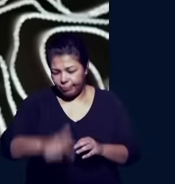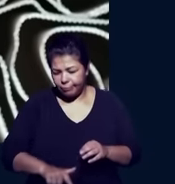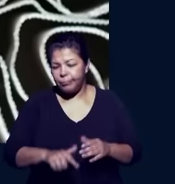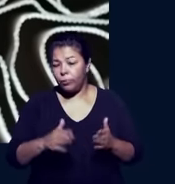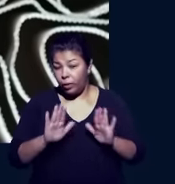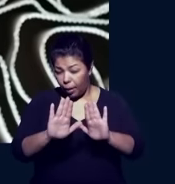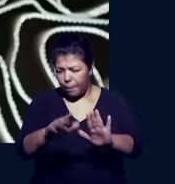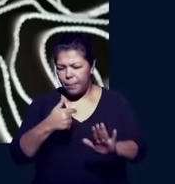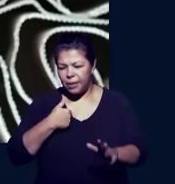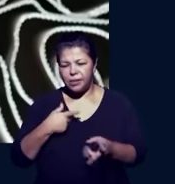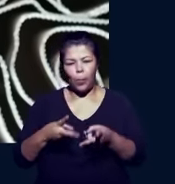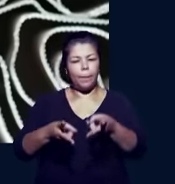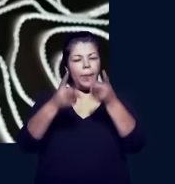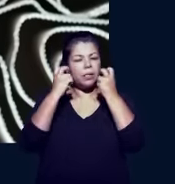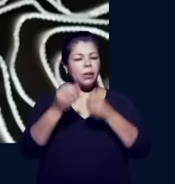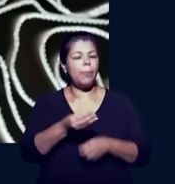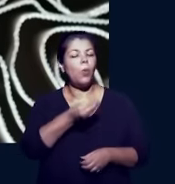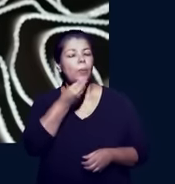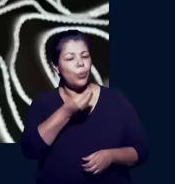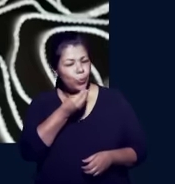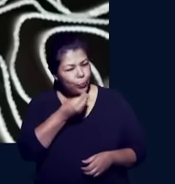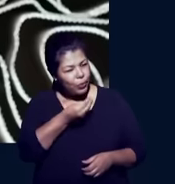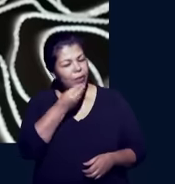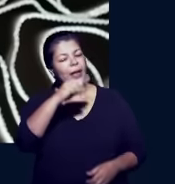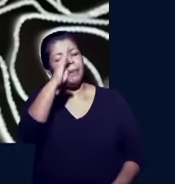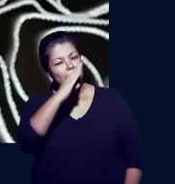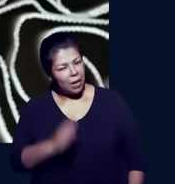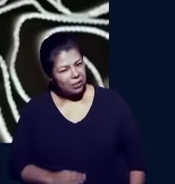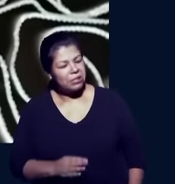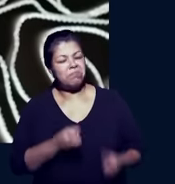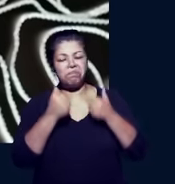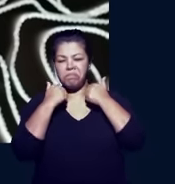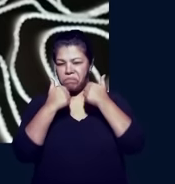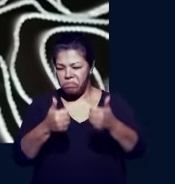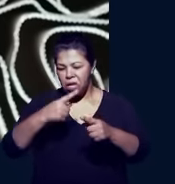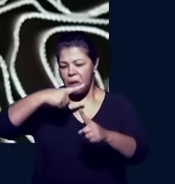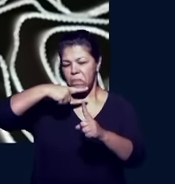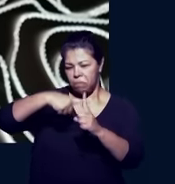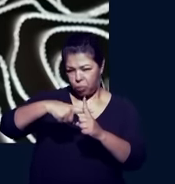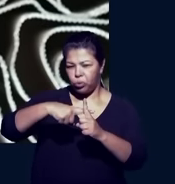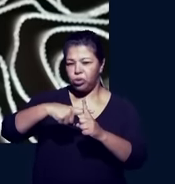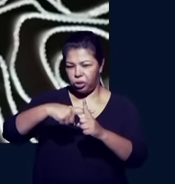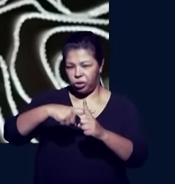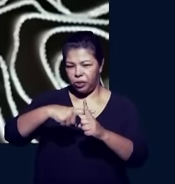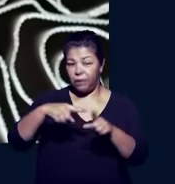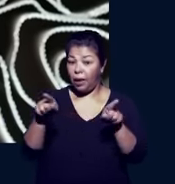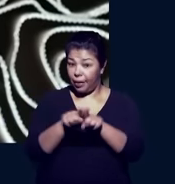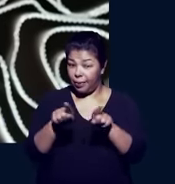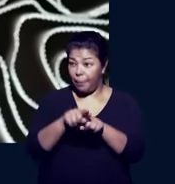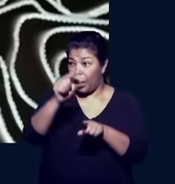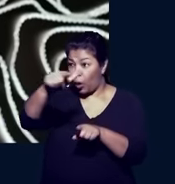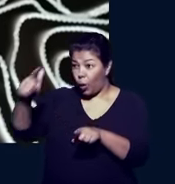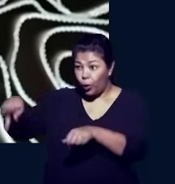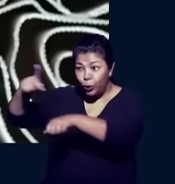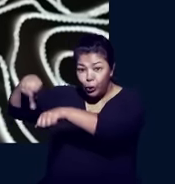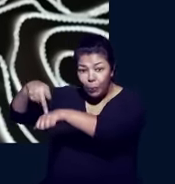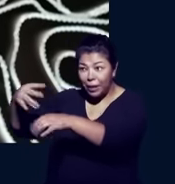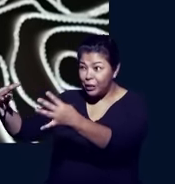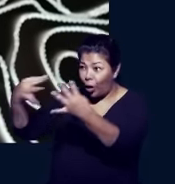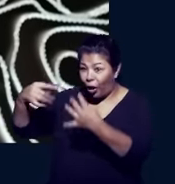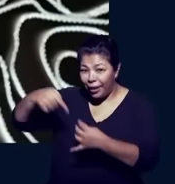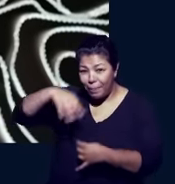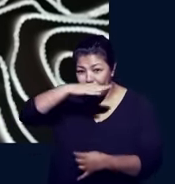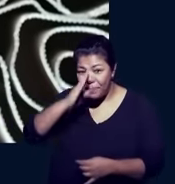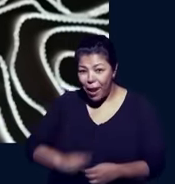então eu vejo a oportunidade brasileira como muito boa né e e e a imagem é boa essa nossa imagem de